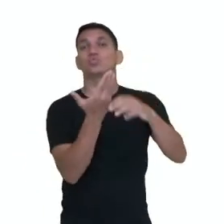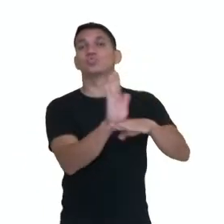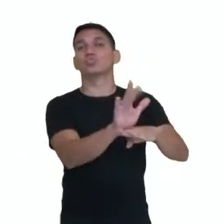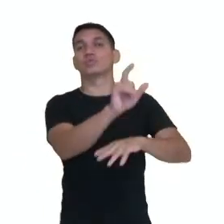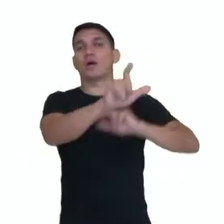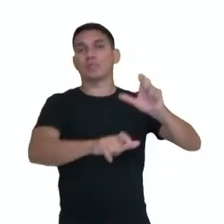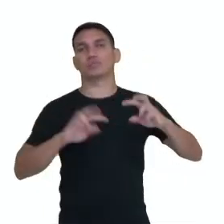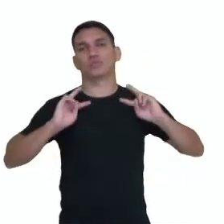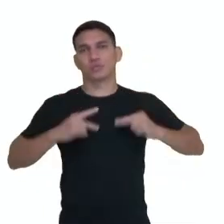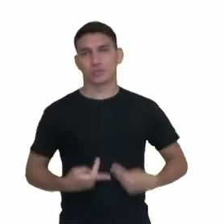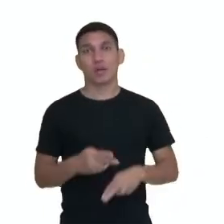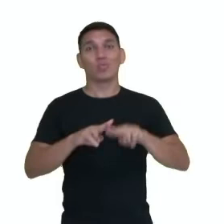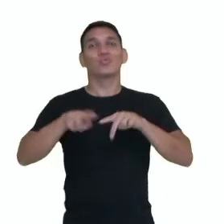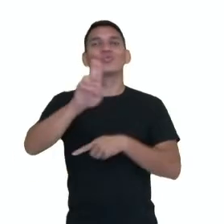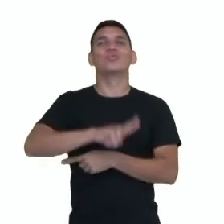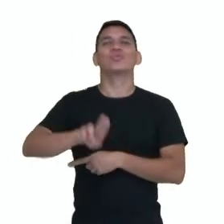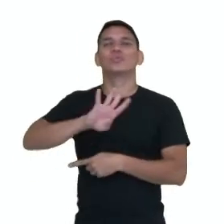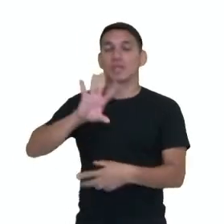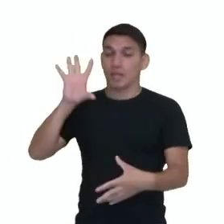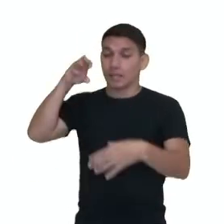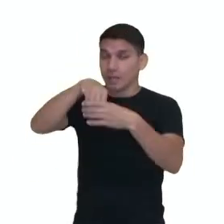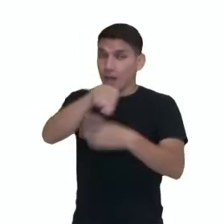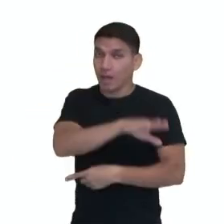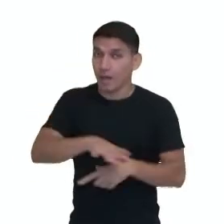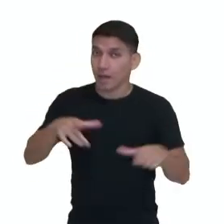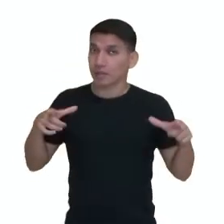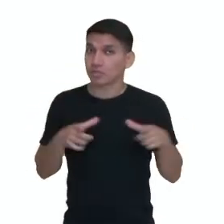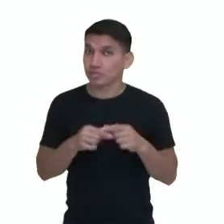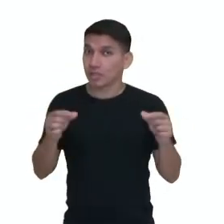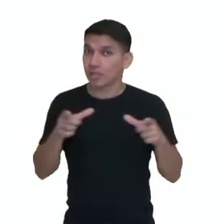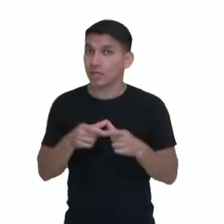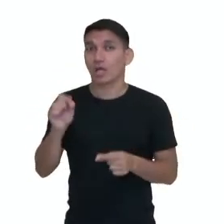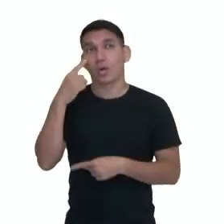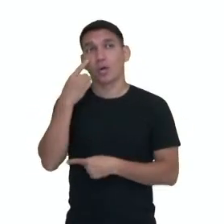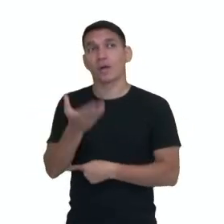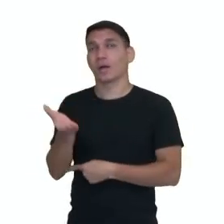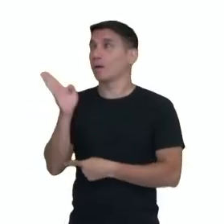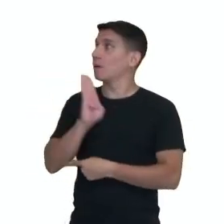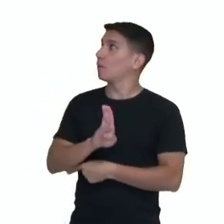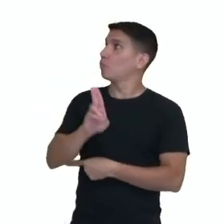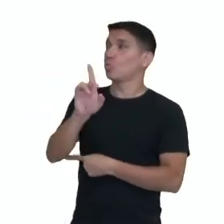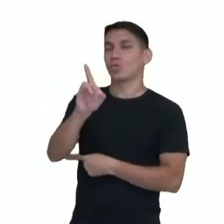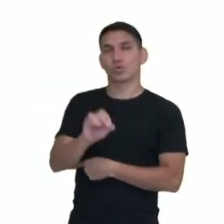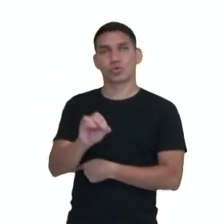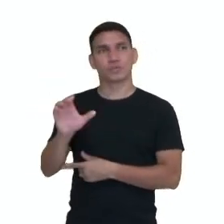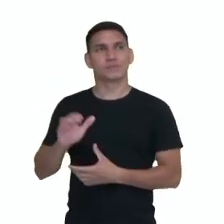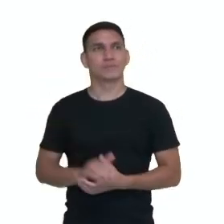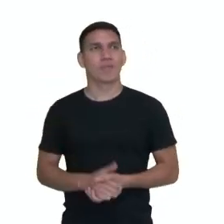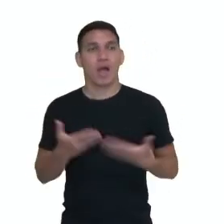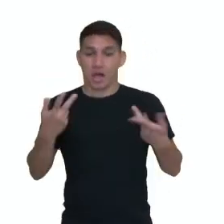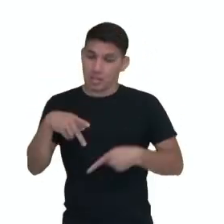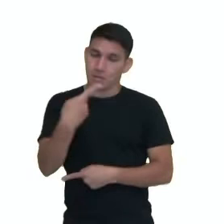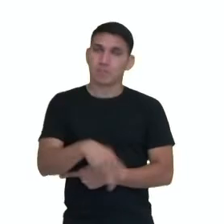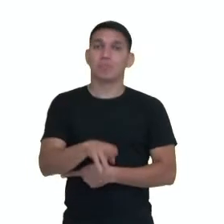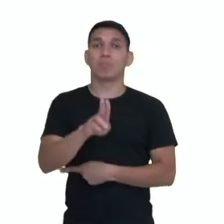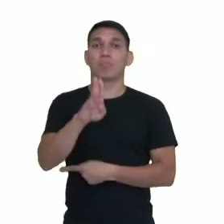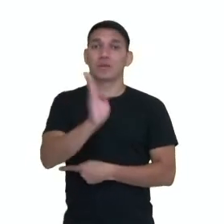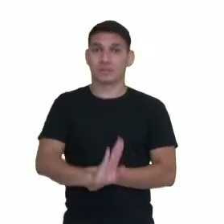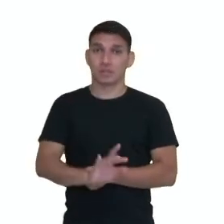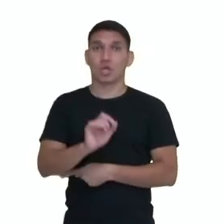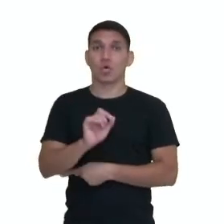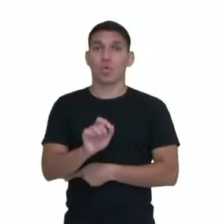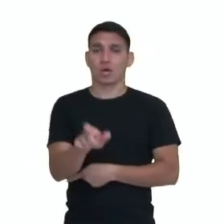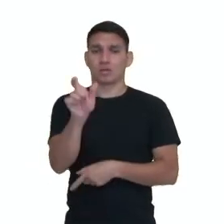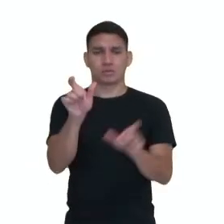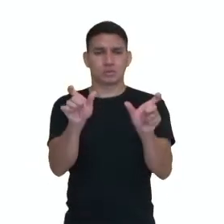então, o termo empregado no Japão passou a ser Budô, tá? Aqui no Brasil, as duas palavras não